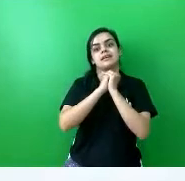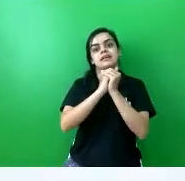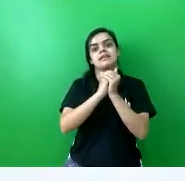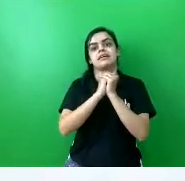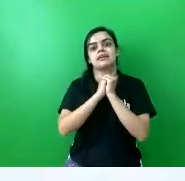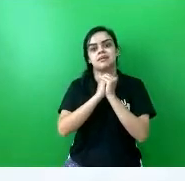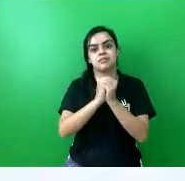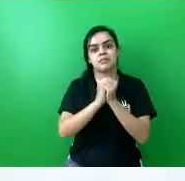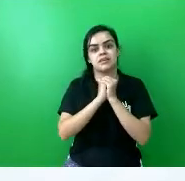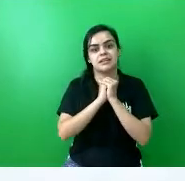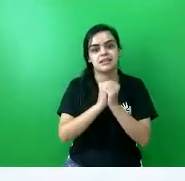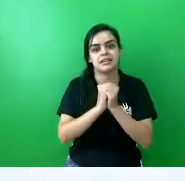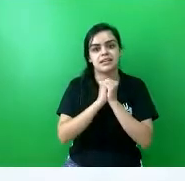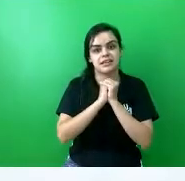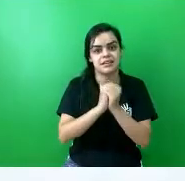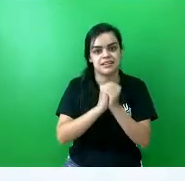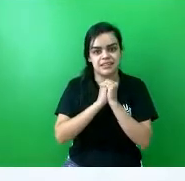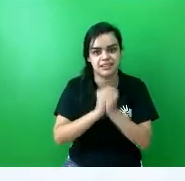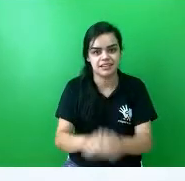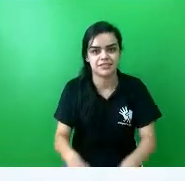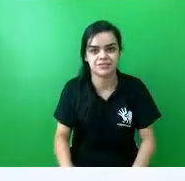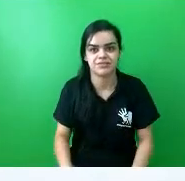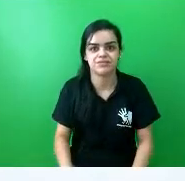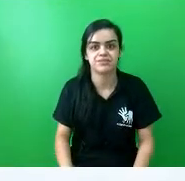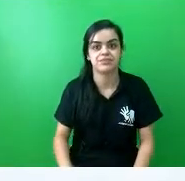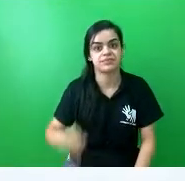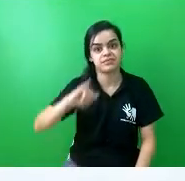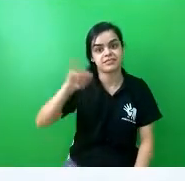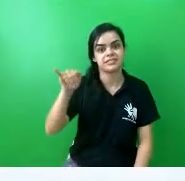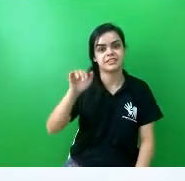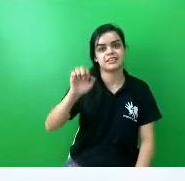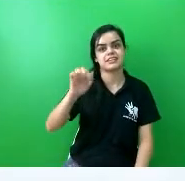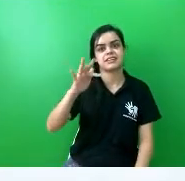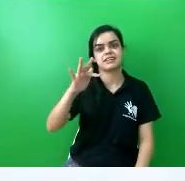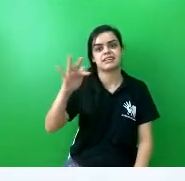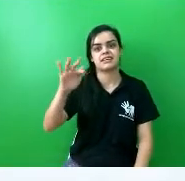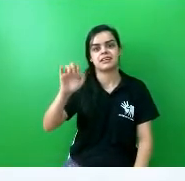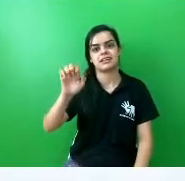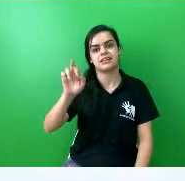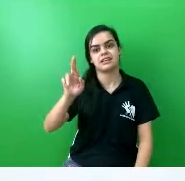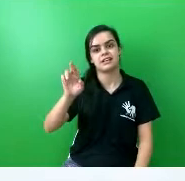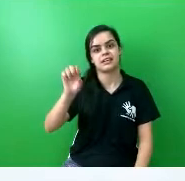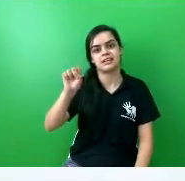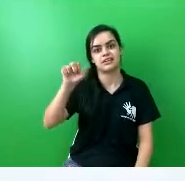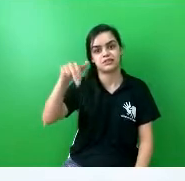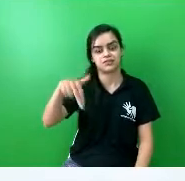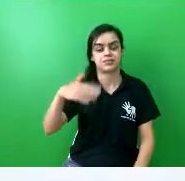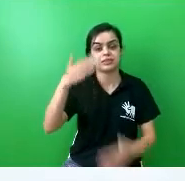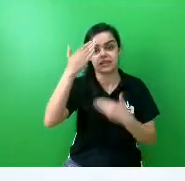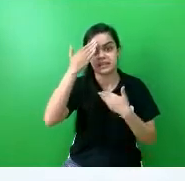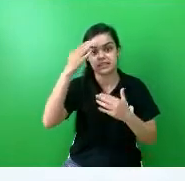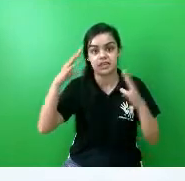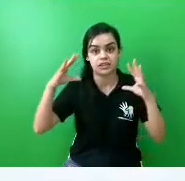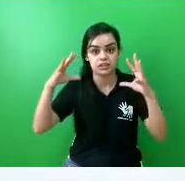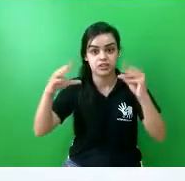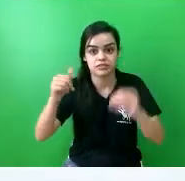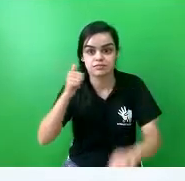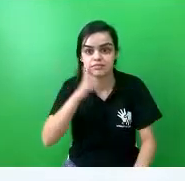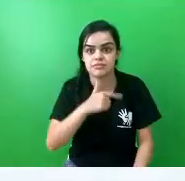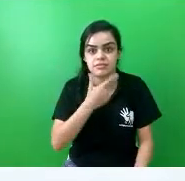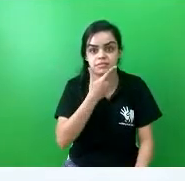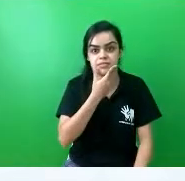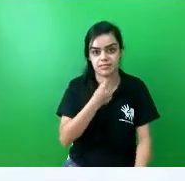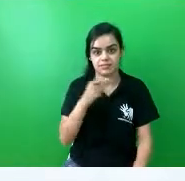Jonas, amém essas palavras. Jefferson, com você. Obrigado, Gilson. Queria agradecer aqui todos os trabalhadores metalúrgicos,